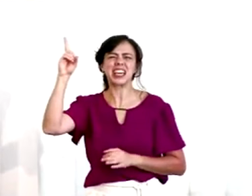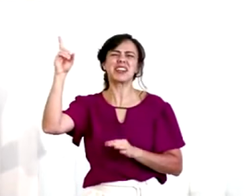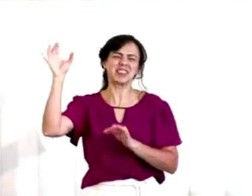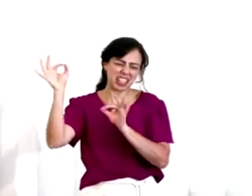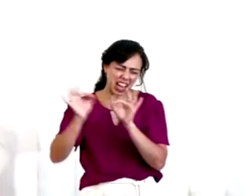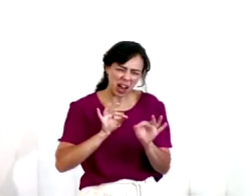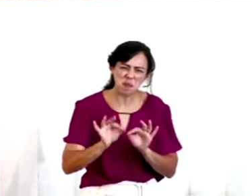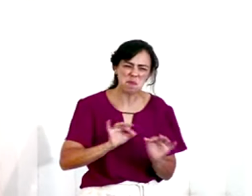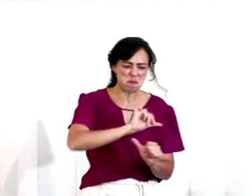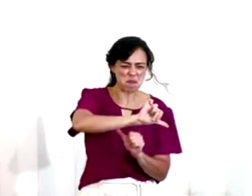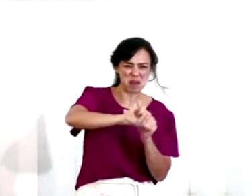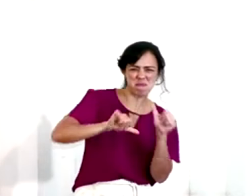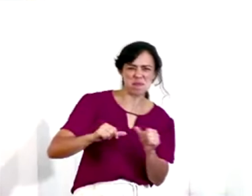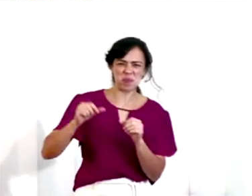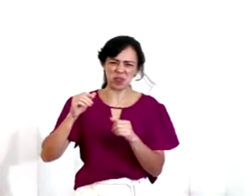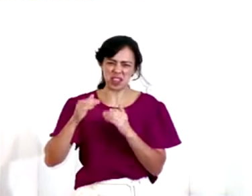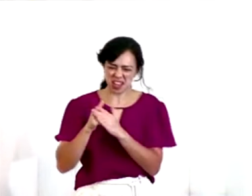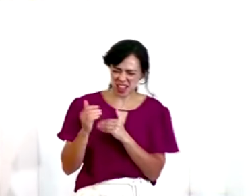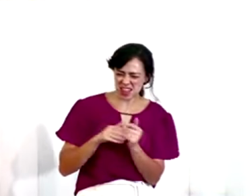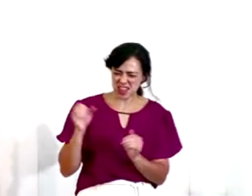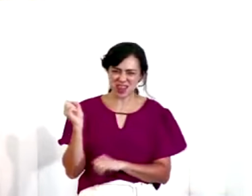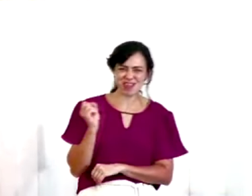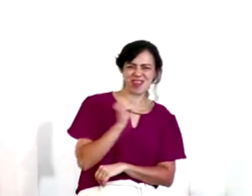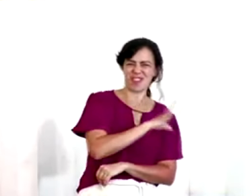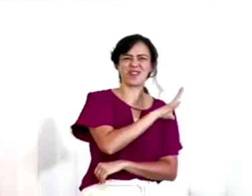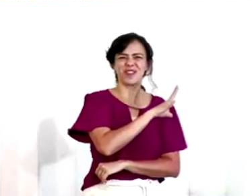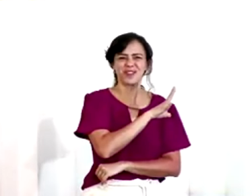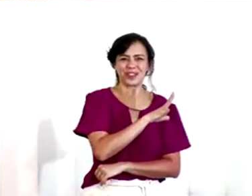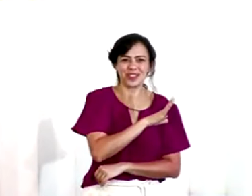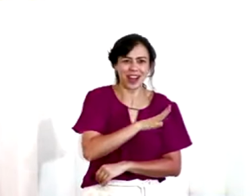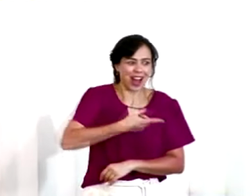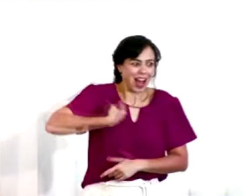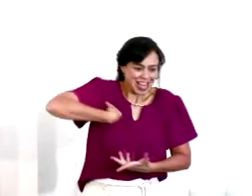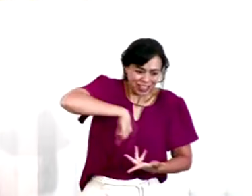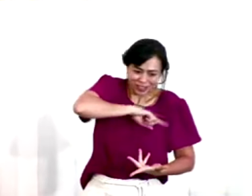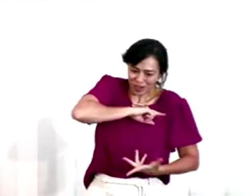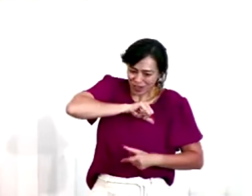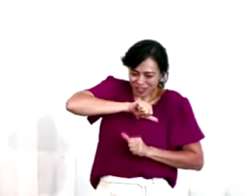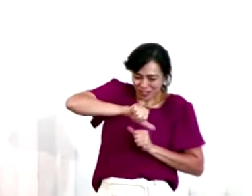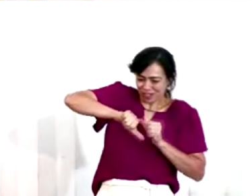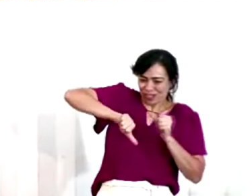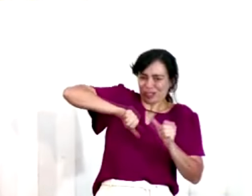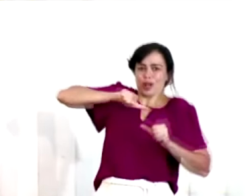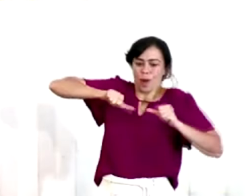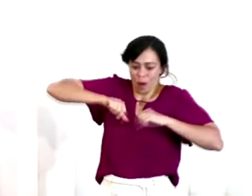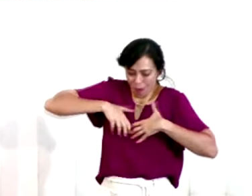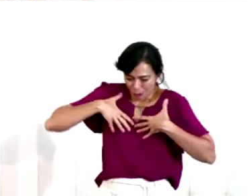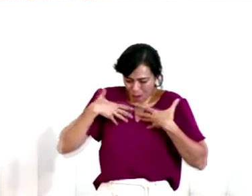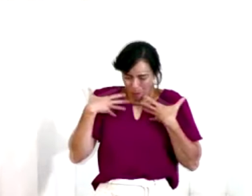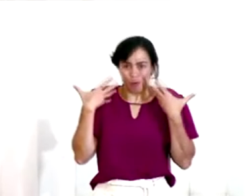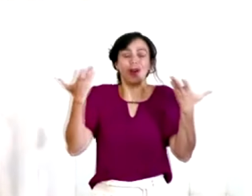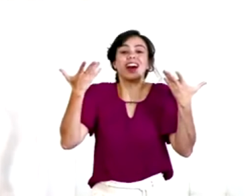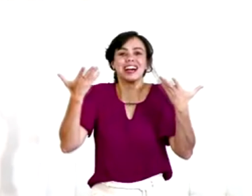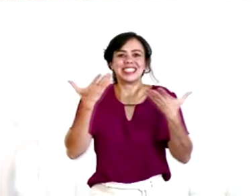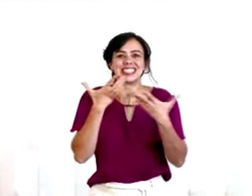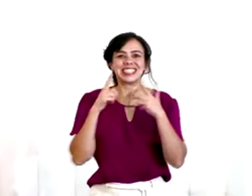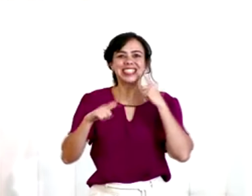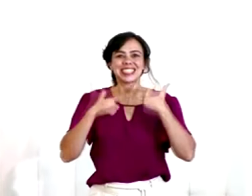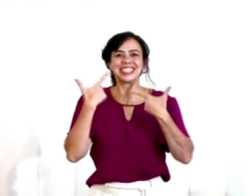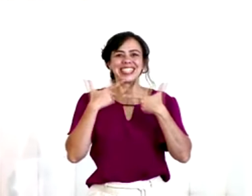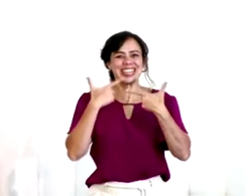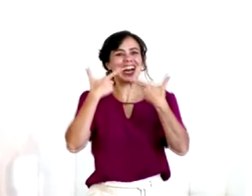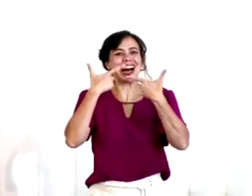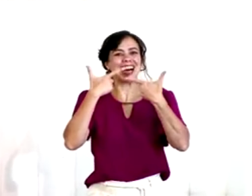sonha. Então a nossa boca se encheu de riso e a nossa língua de júbilo. Entre as nações se dizia: